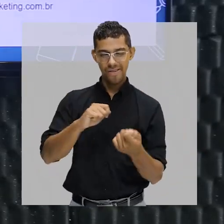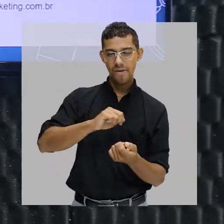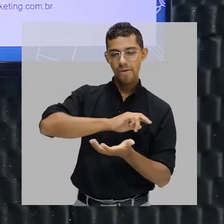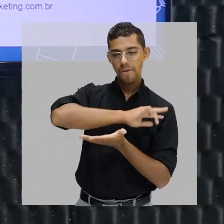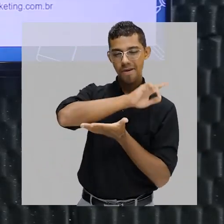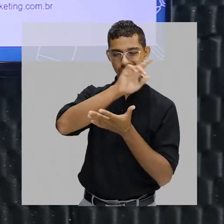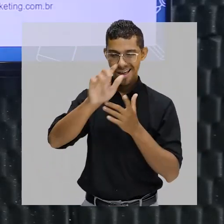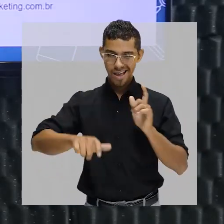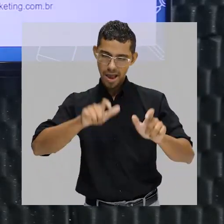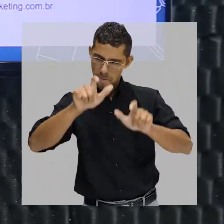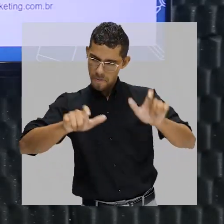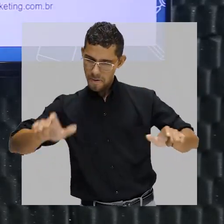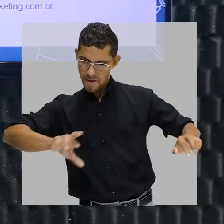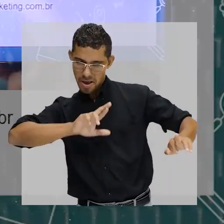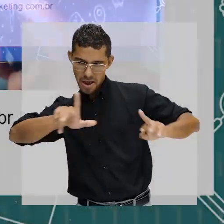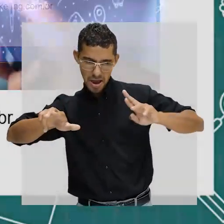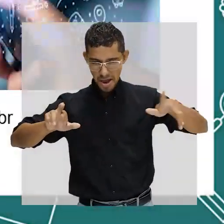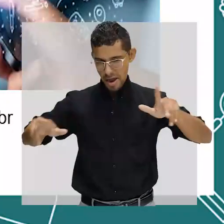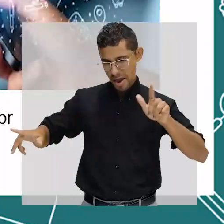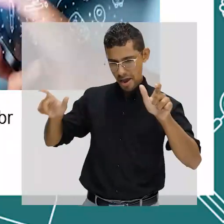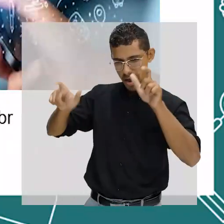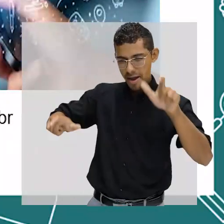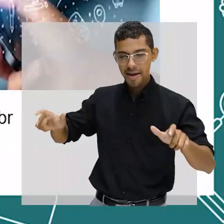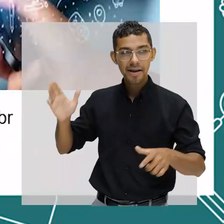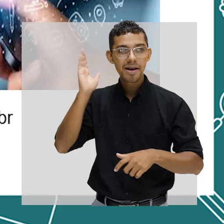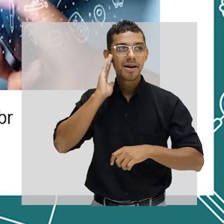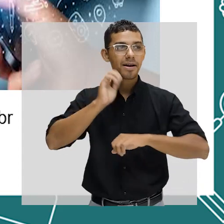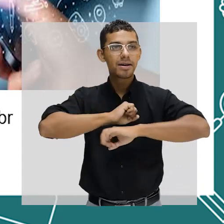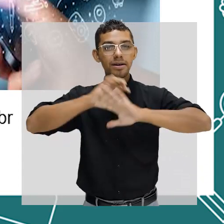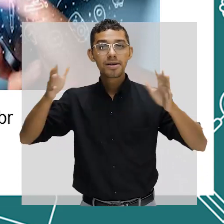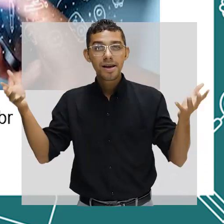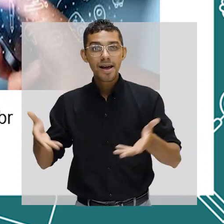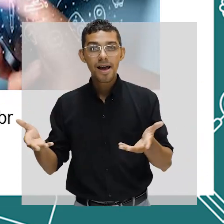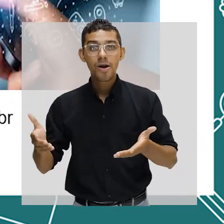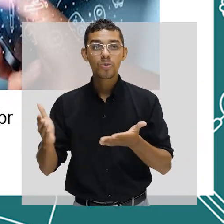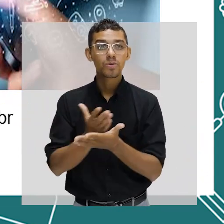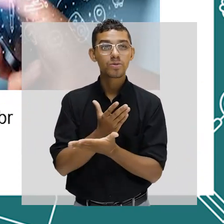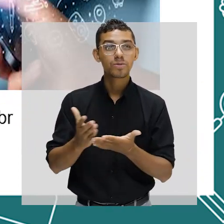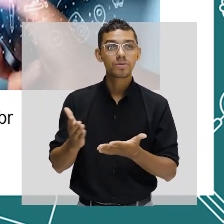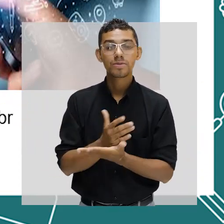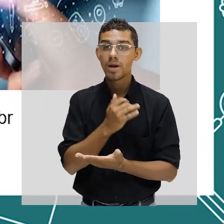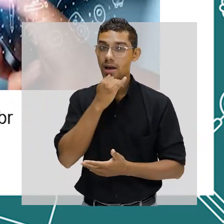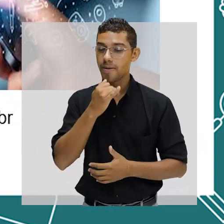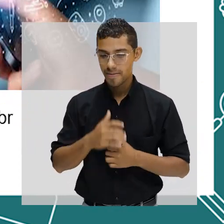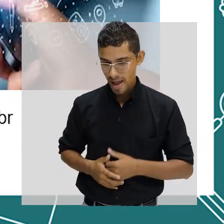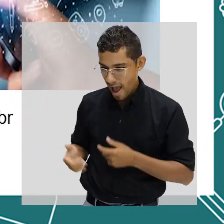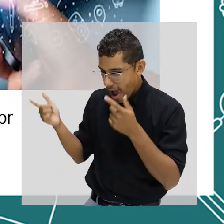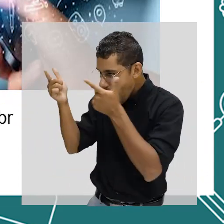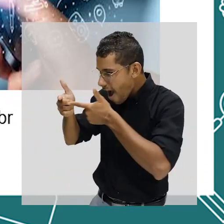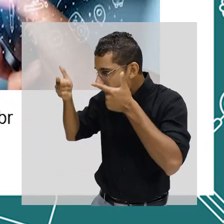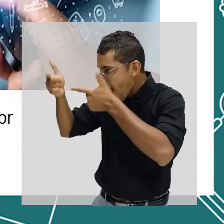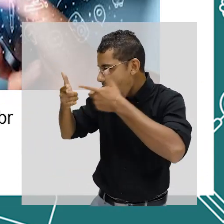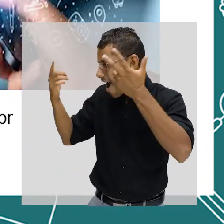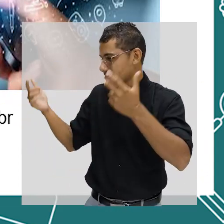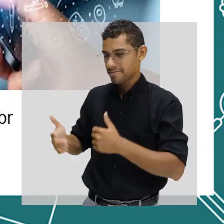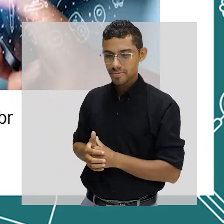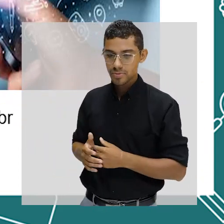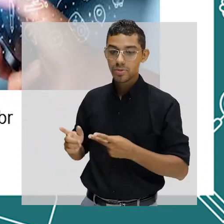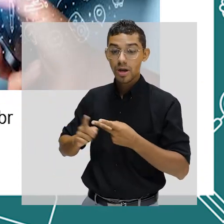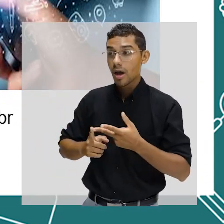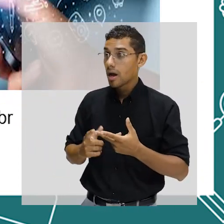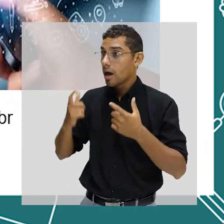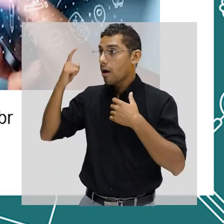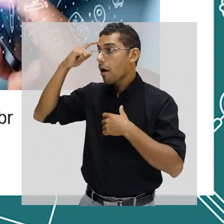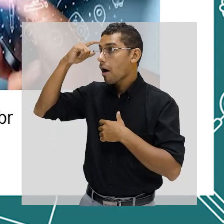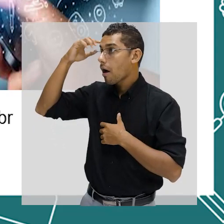diversidade para nós. Tudo isso a gente tem visto. E eu trouxe aqui ó, algumas, tipo trollar, bugar. Já ouviu falar em